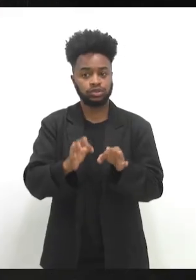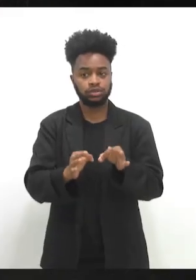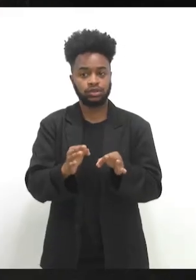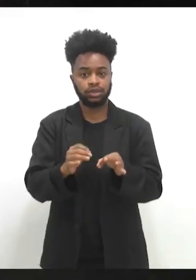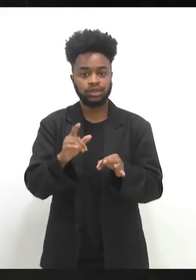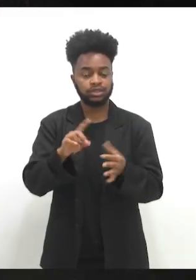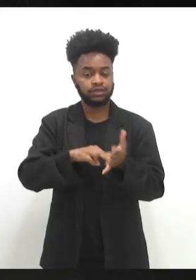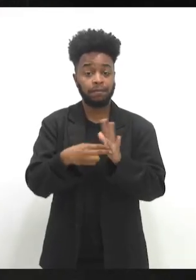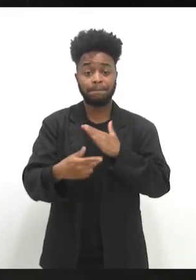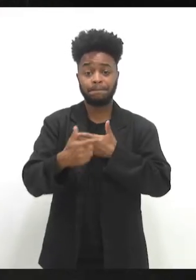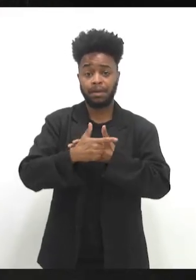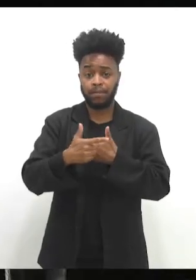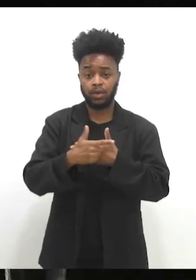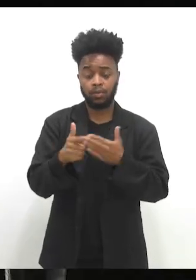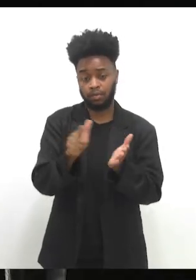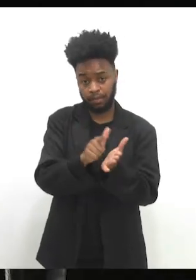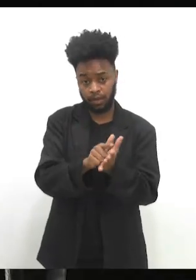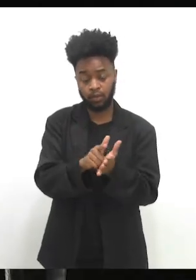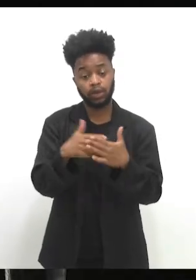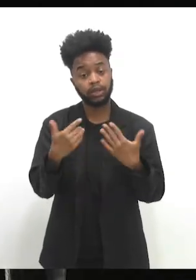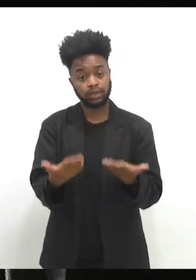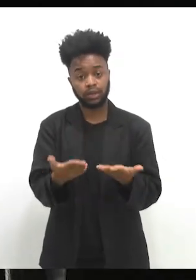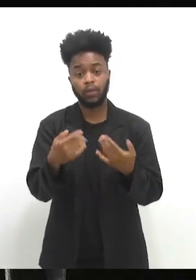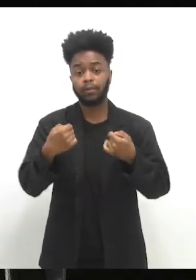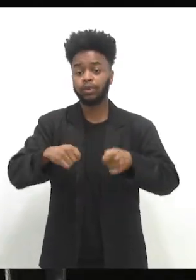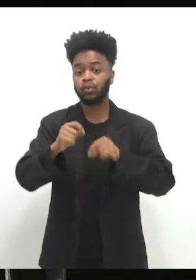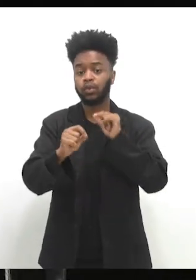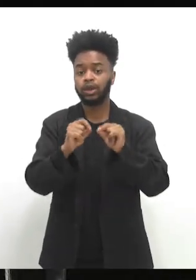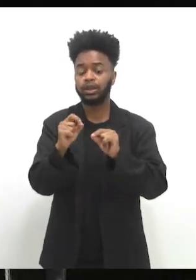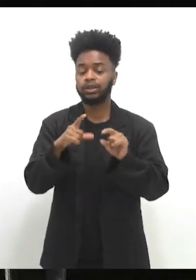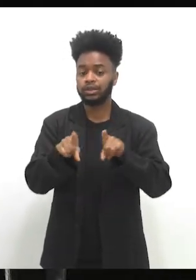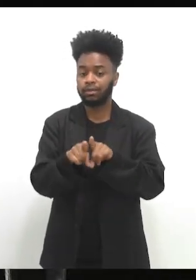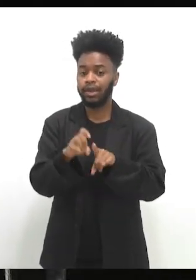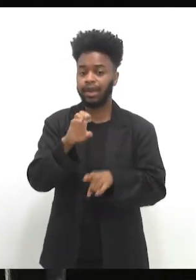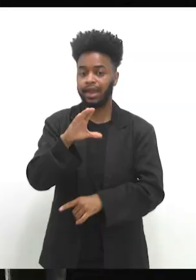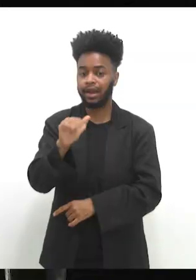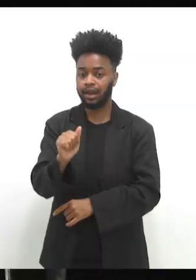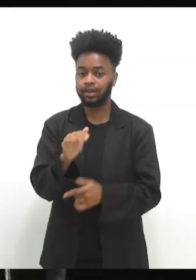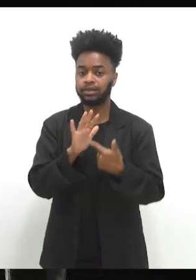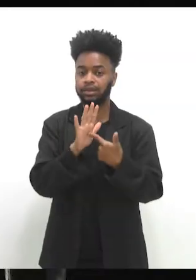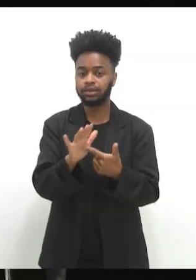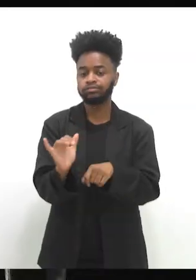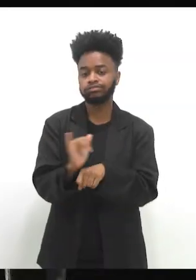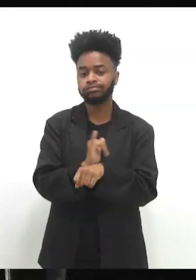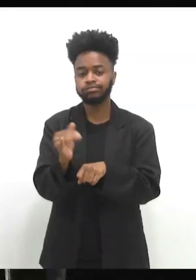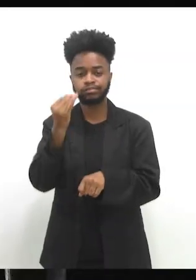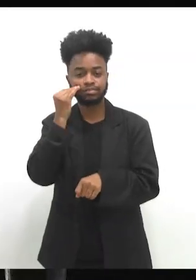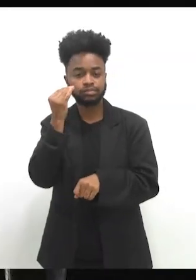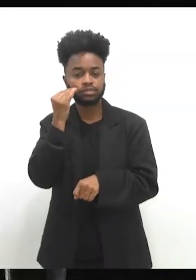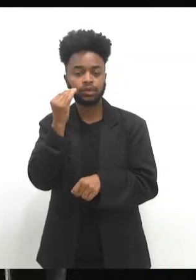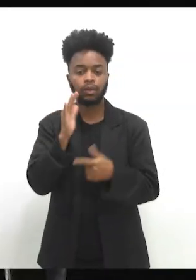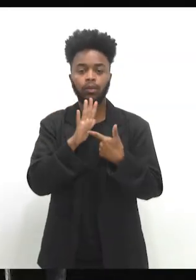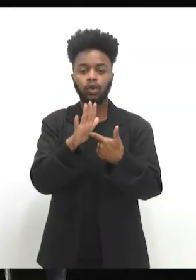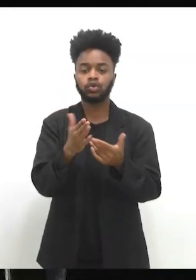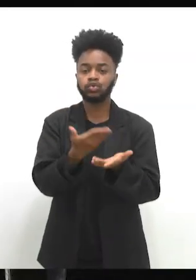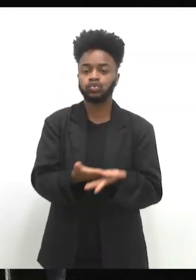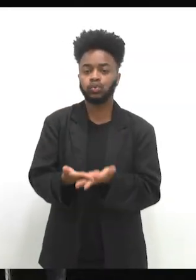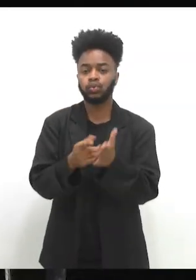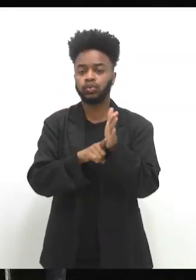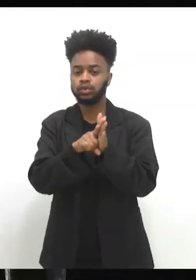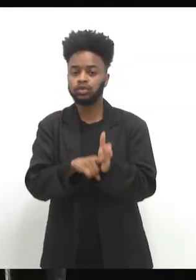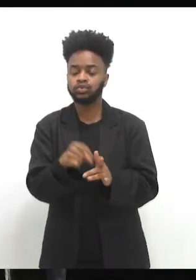falando de papel. Então, a gente precisa, até por isso que o ECA veio como uma forma de prever um